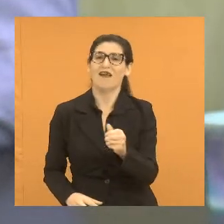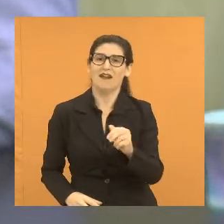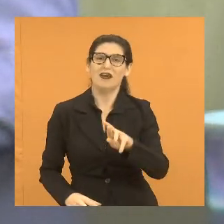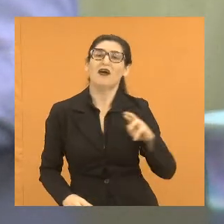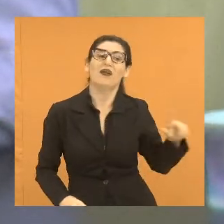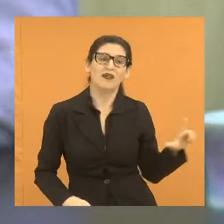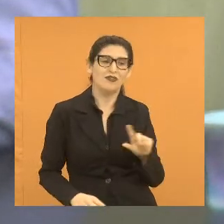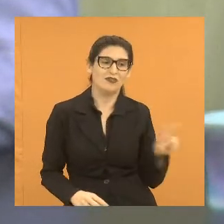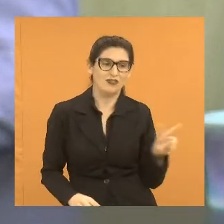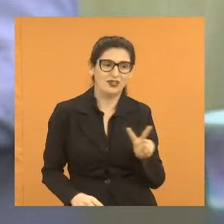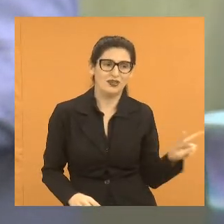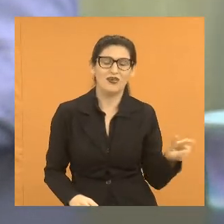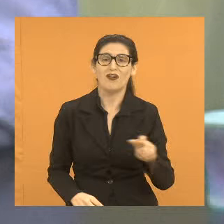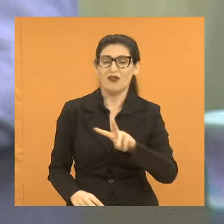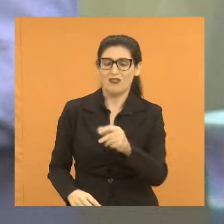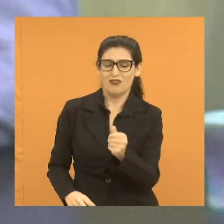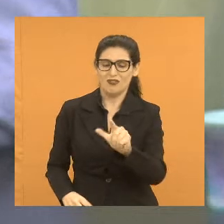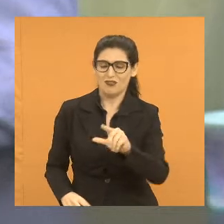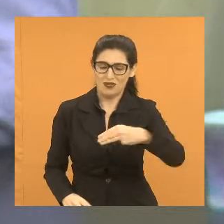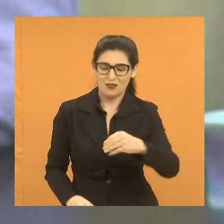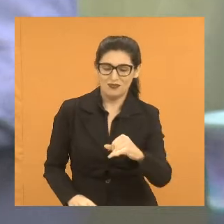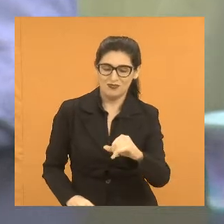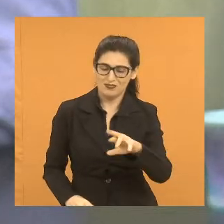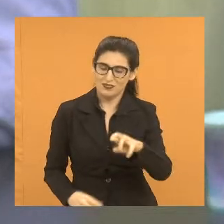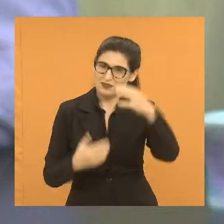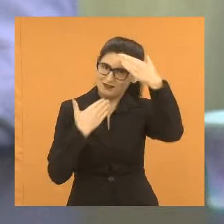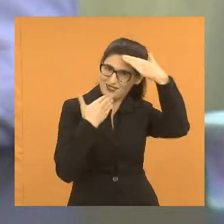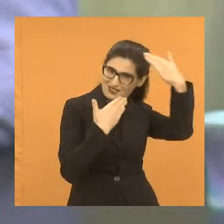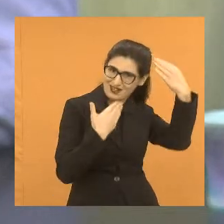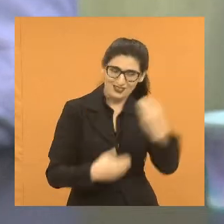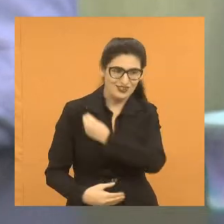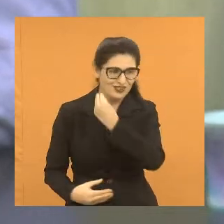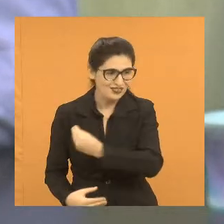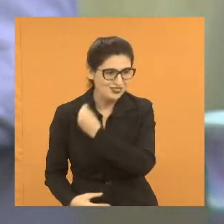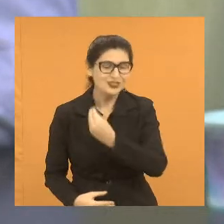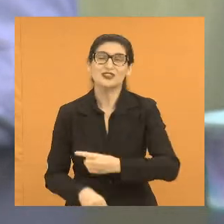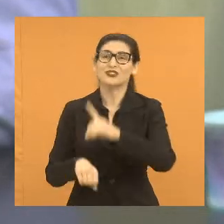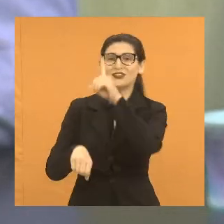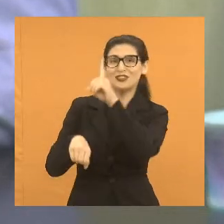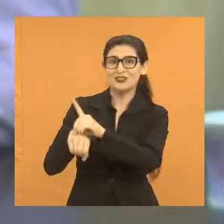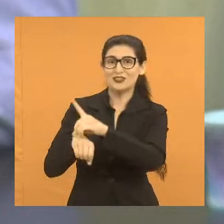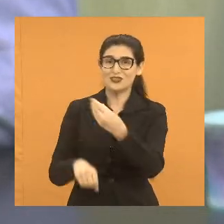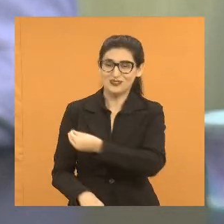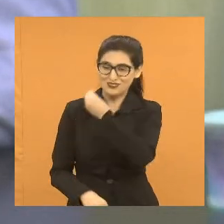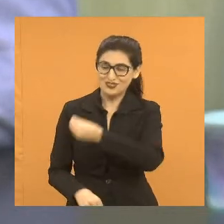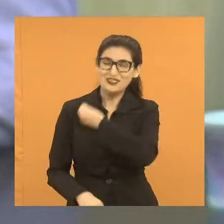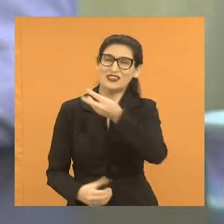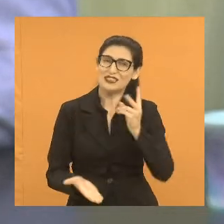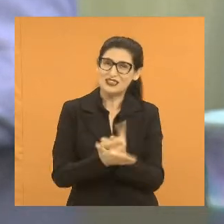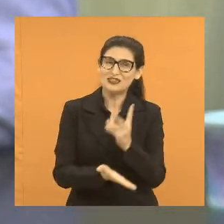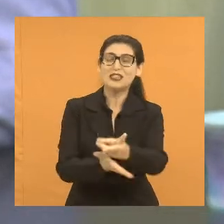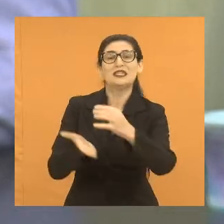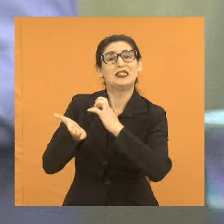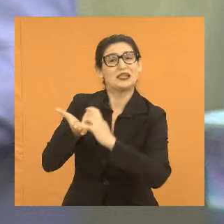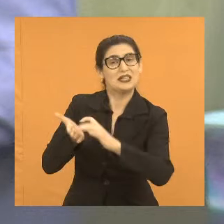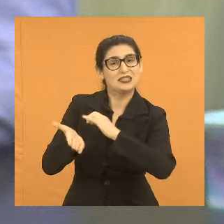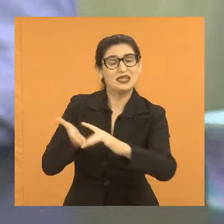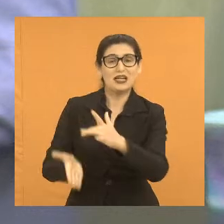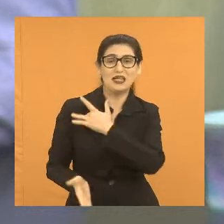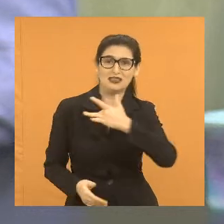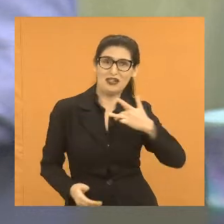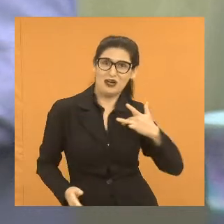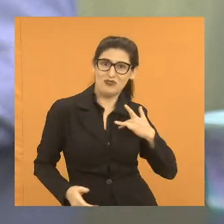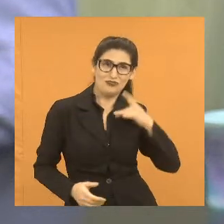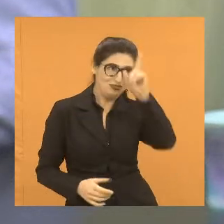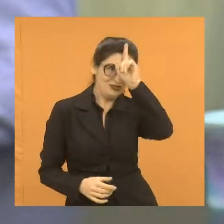Valmir, obrigada pela presença, e os meus diretores todos presentes, como sempre, mostrando que a Secretaria de Saúde está aqui